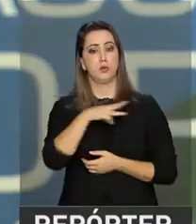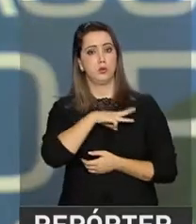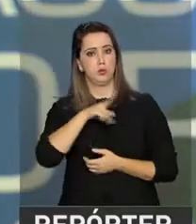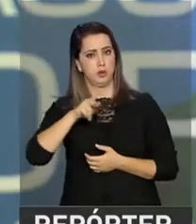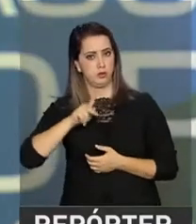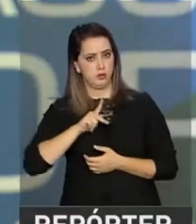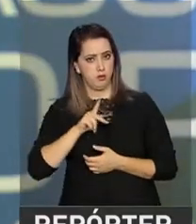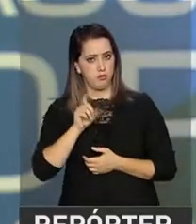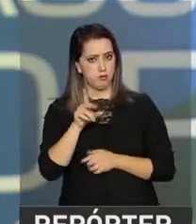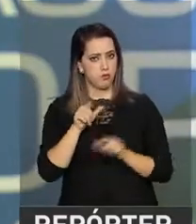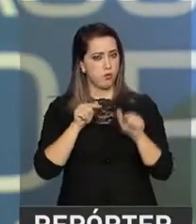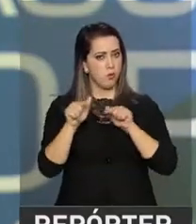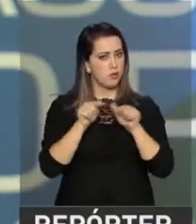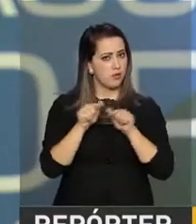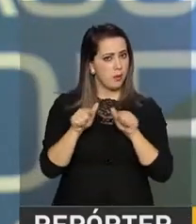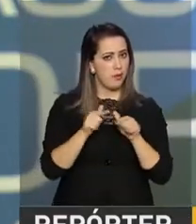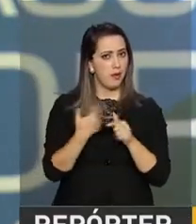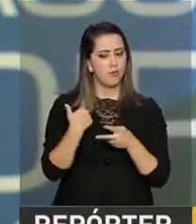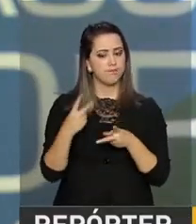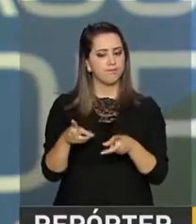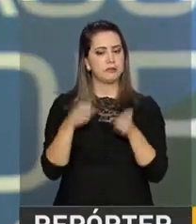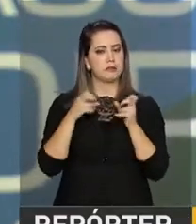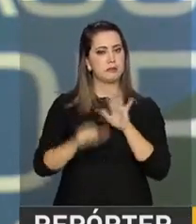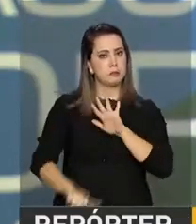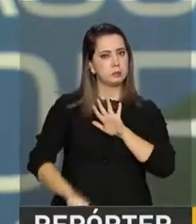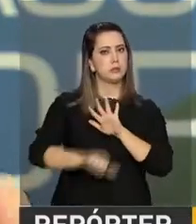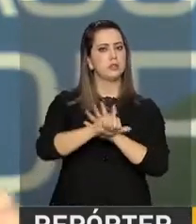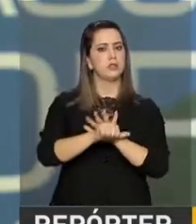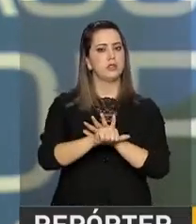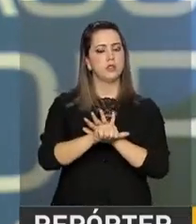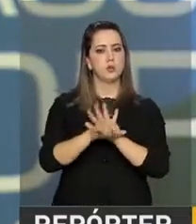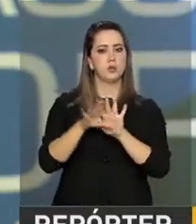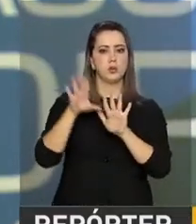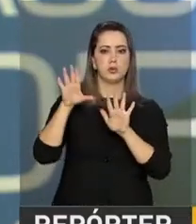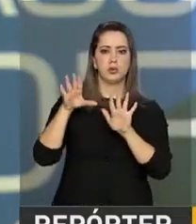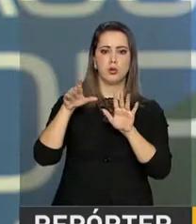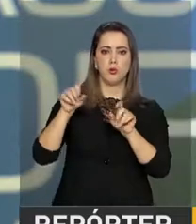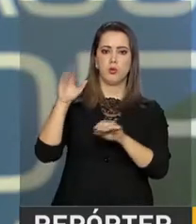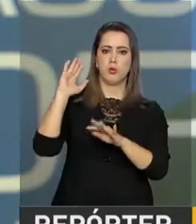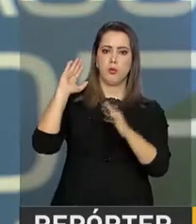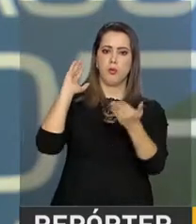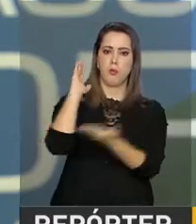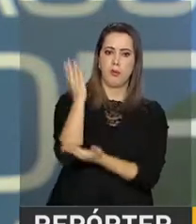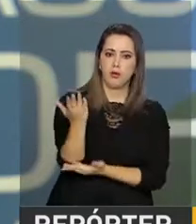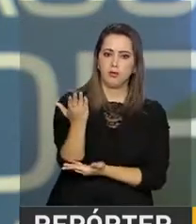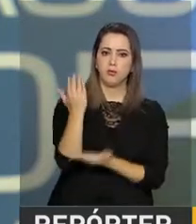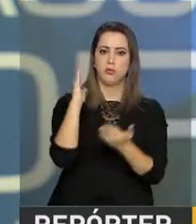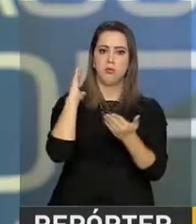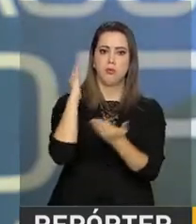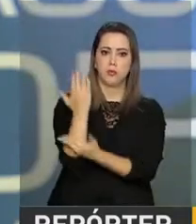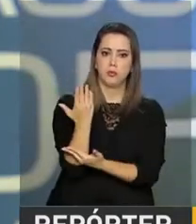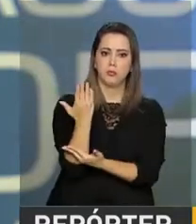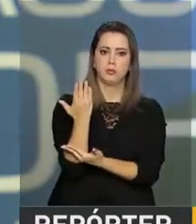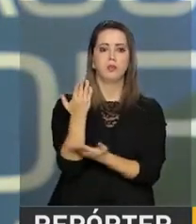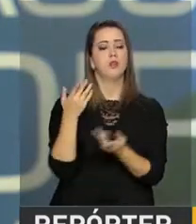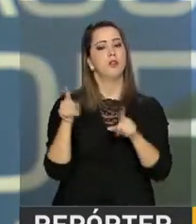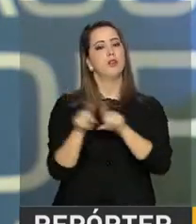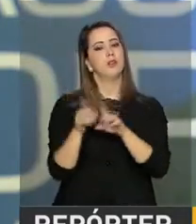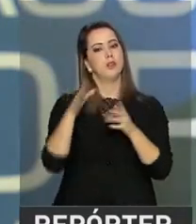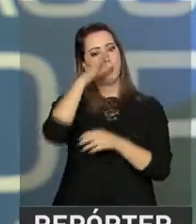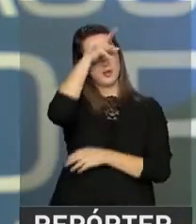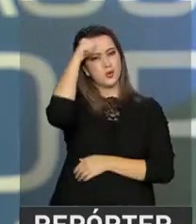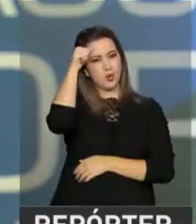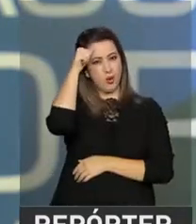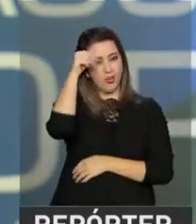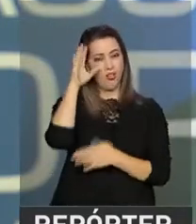atua na persecução criminal contra aqueles que estão devastando por exemplo a amazônia que é um projeto desenvolvido hoje que